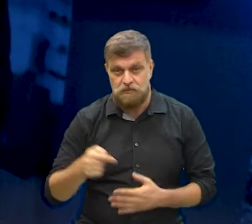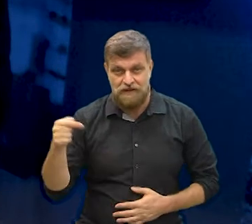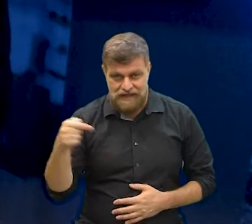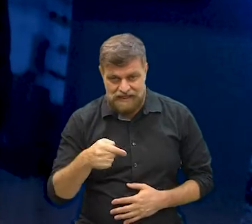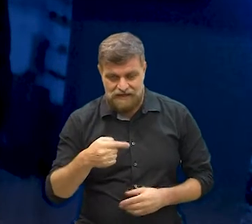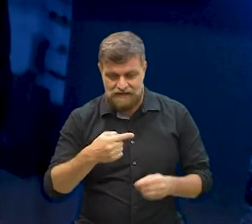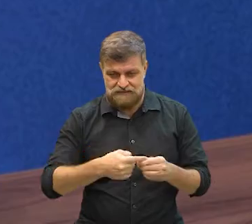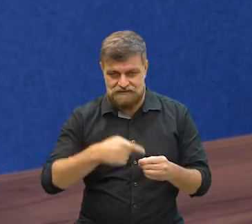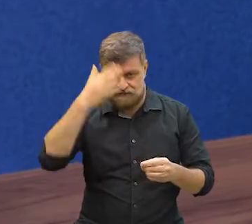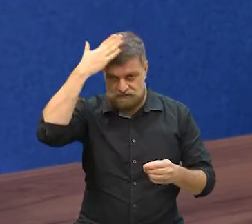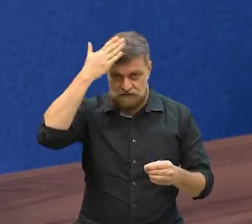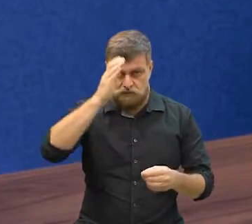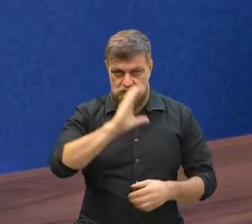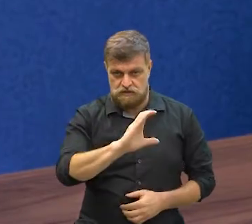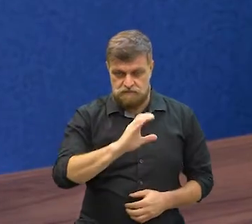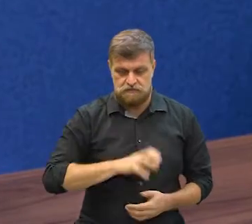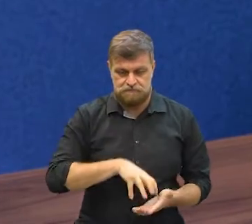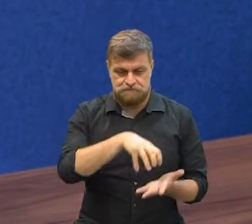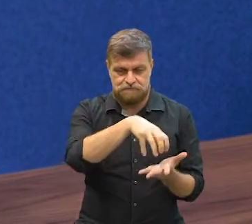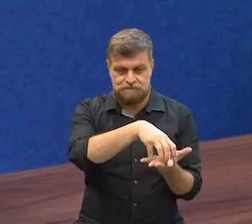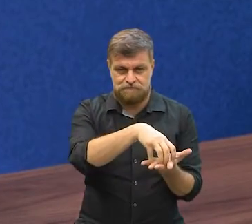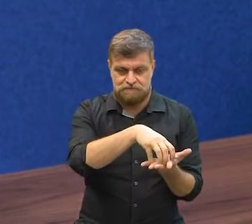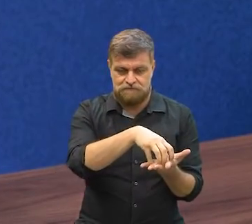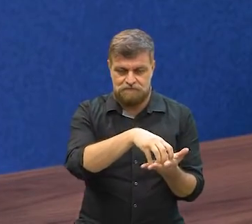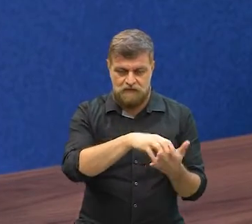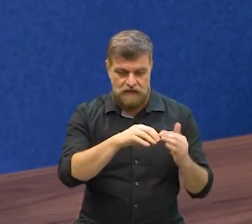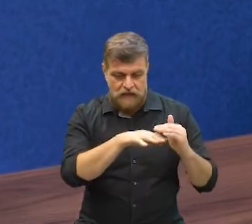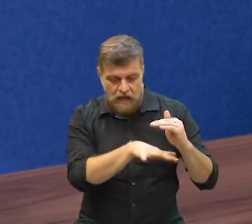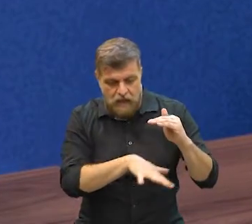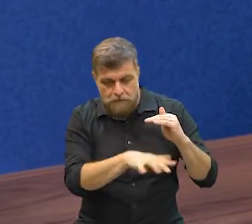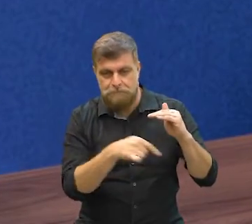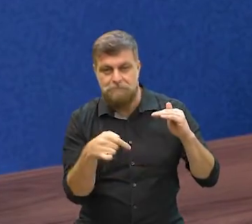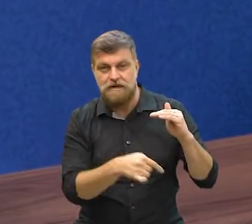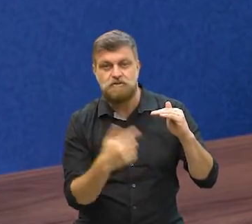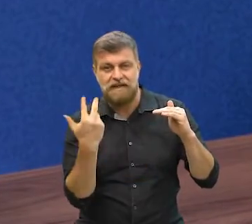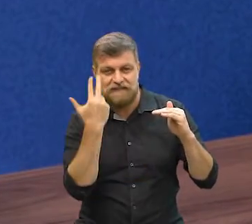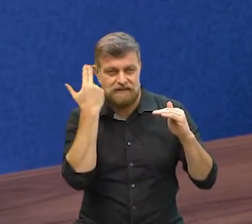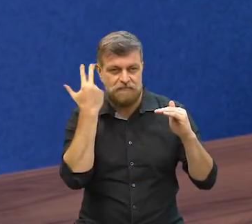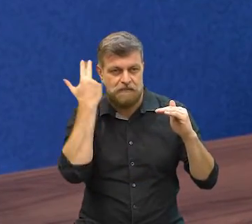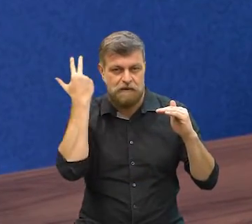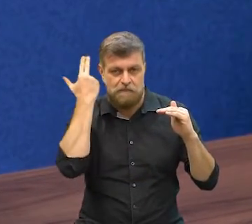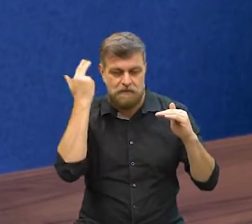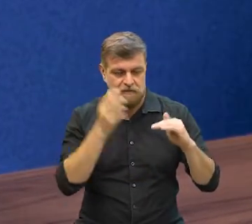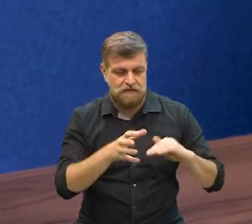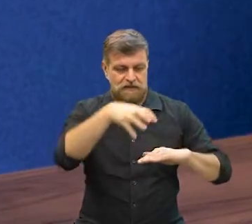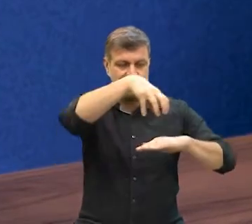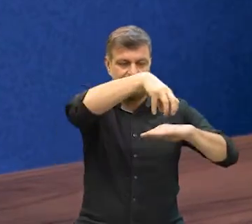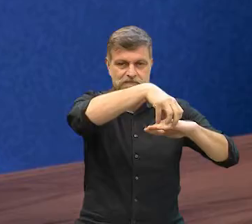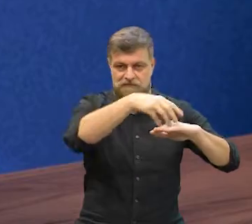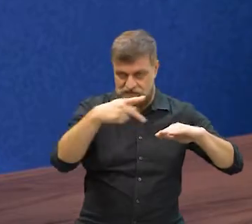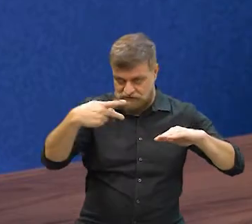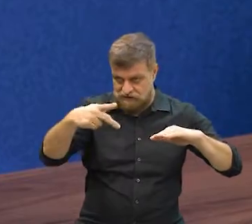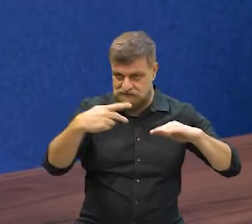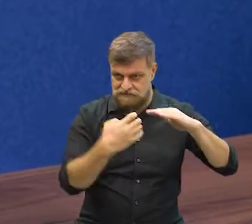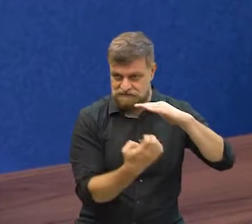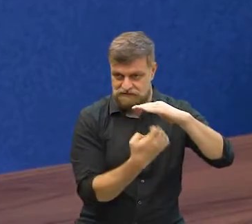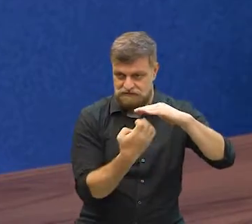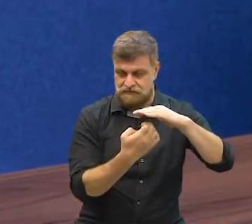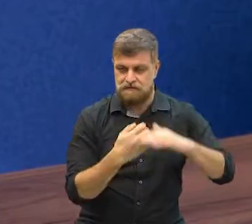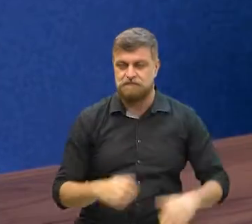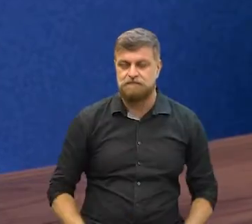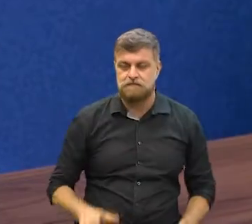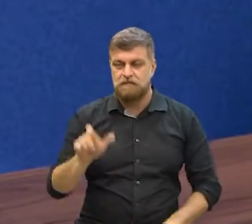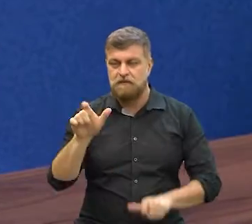começou lá em Curitiba com uma unidade em cima de um salão de beleza. Bem, depois dessa